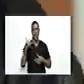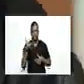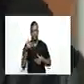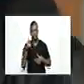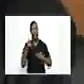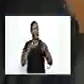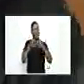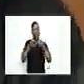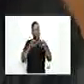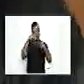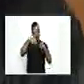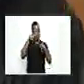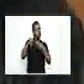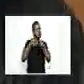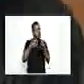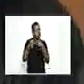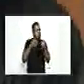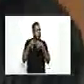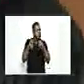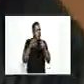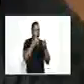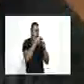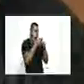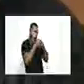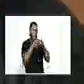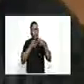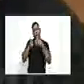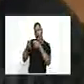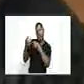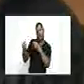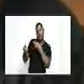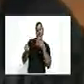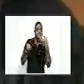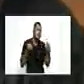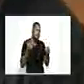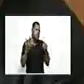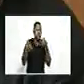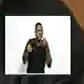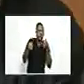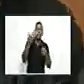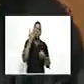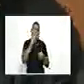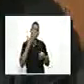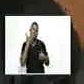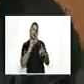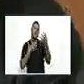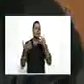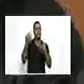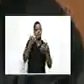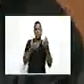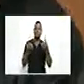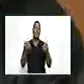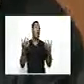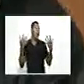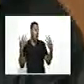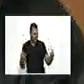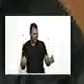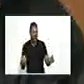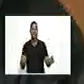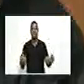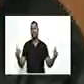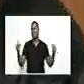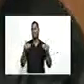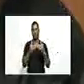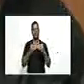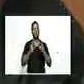negociação tem que um CD o outro CD para chegar no denominador comum realmente